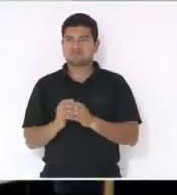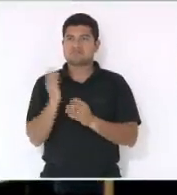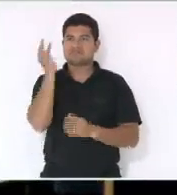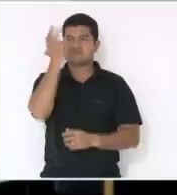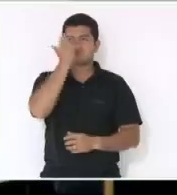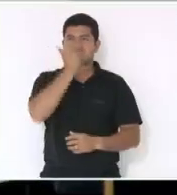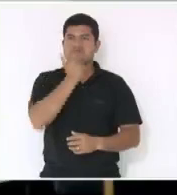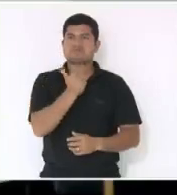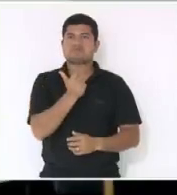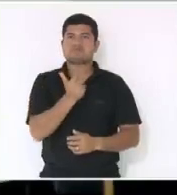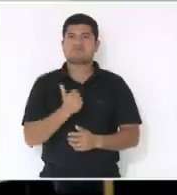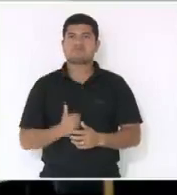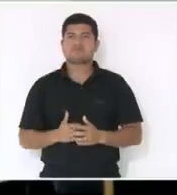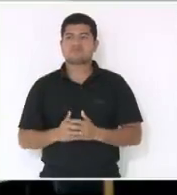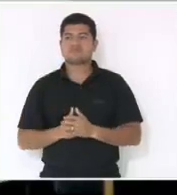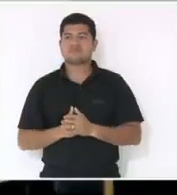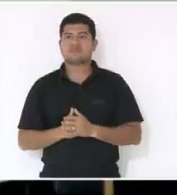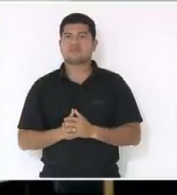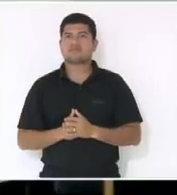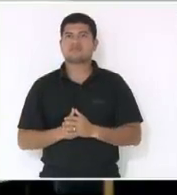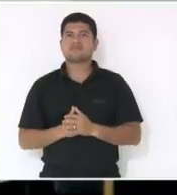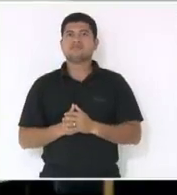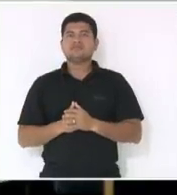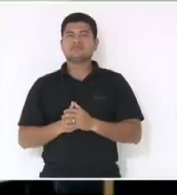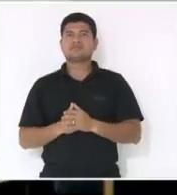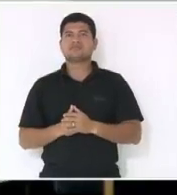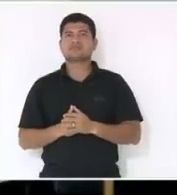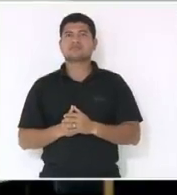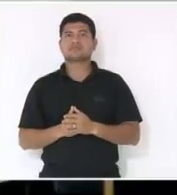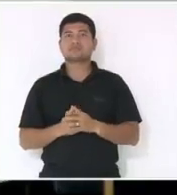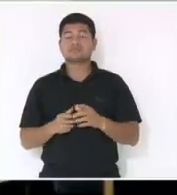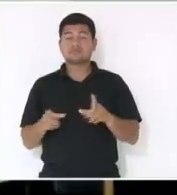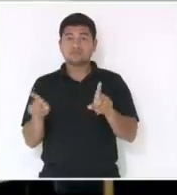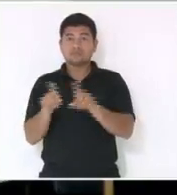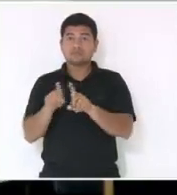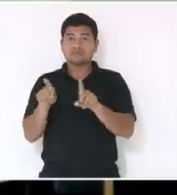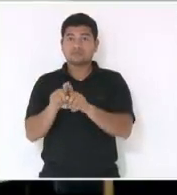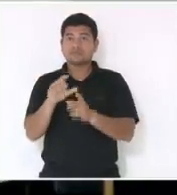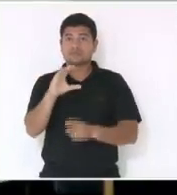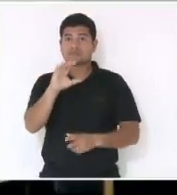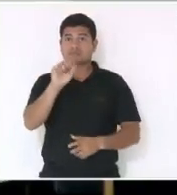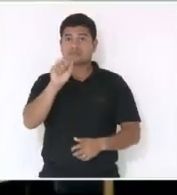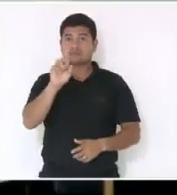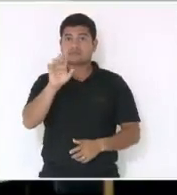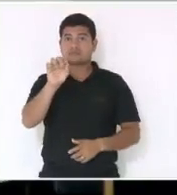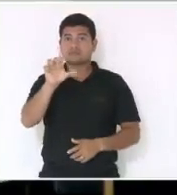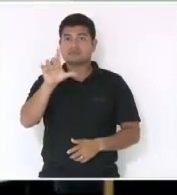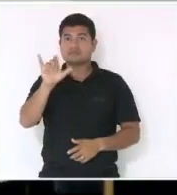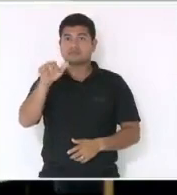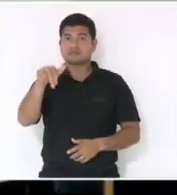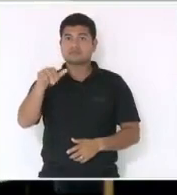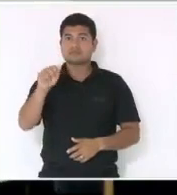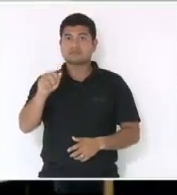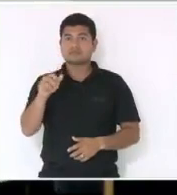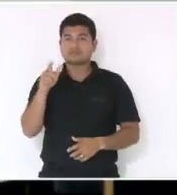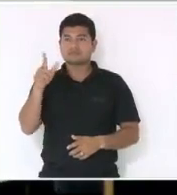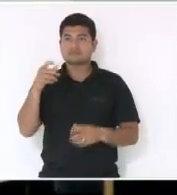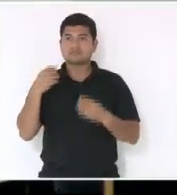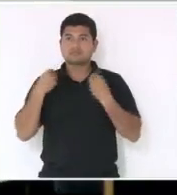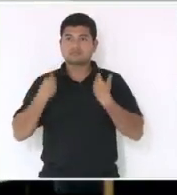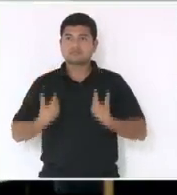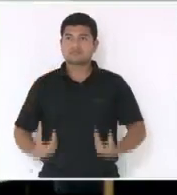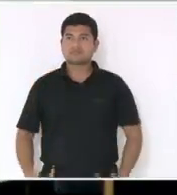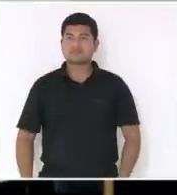que faz o plantio da araucária, e a Carolina, que está com um vestido que remete